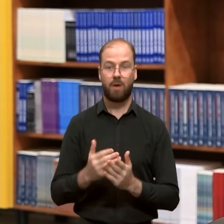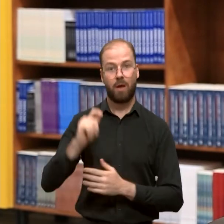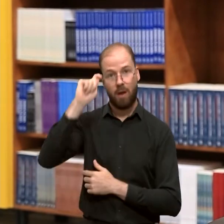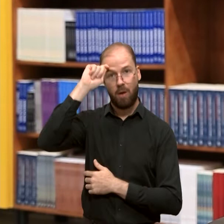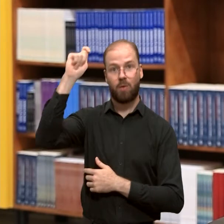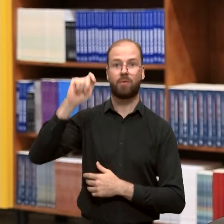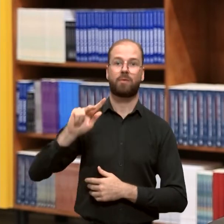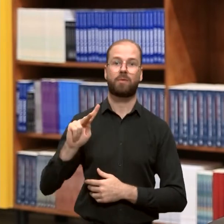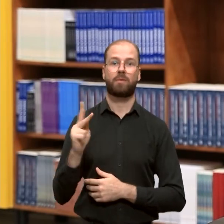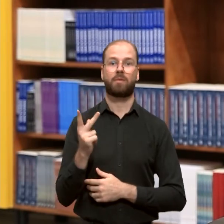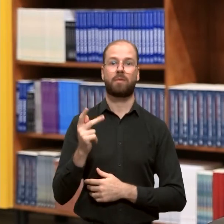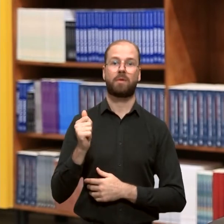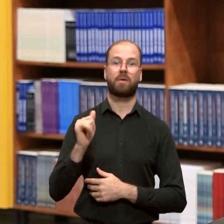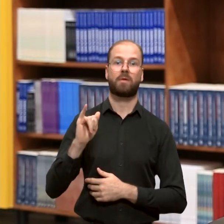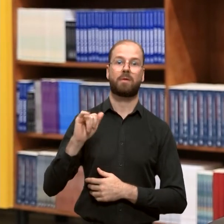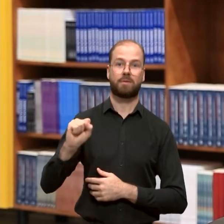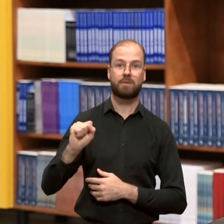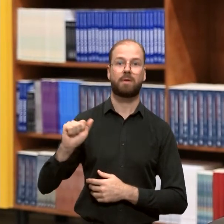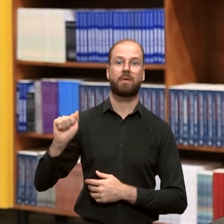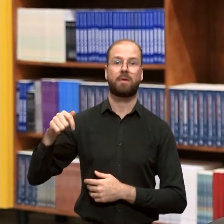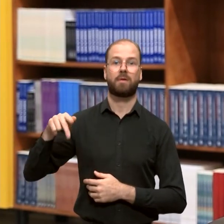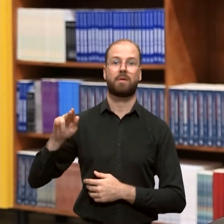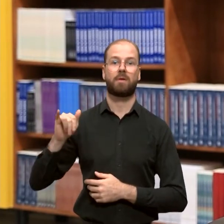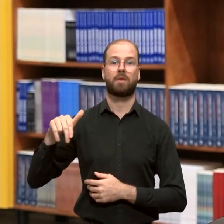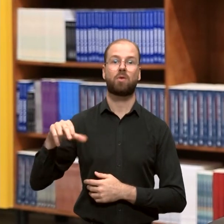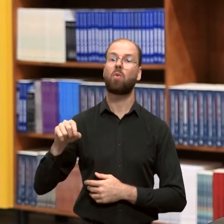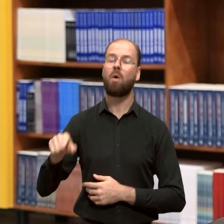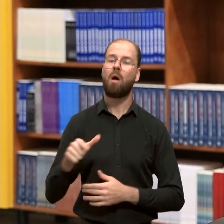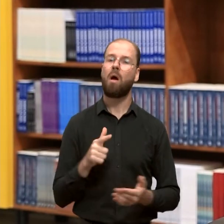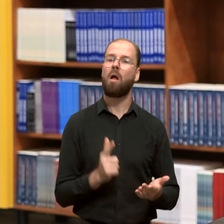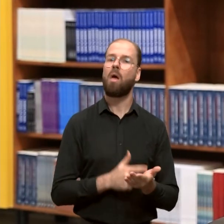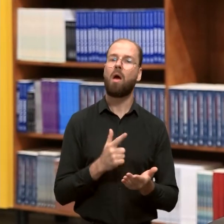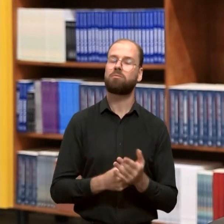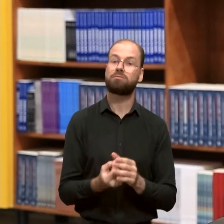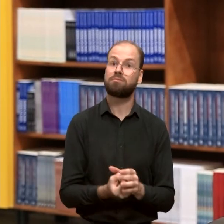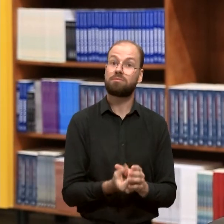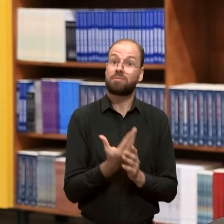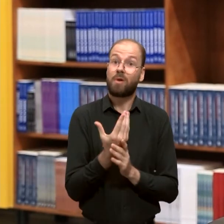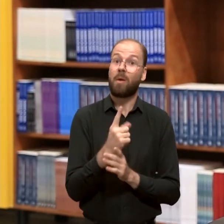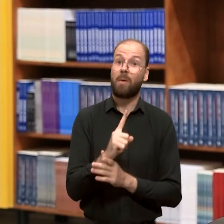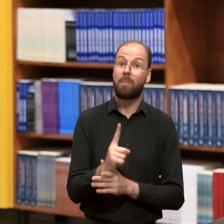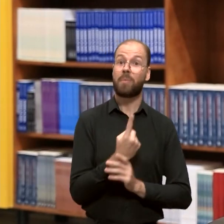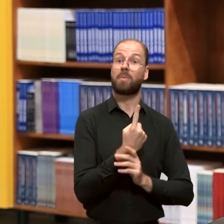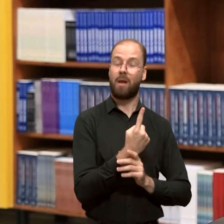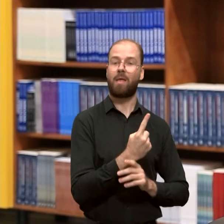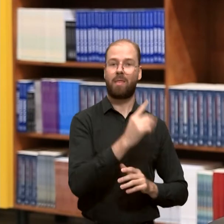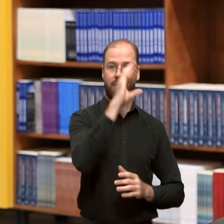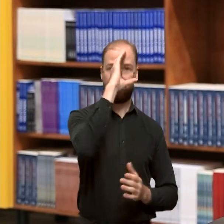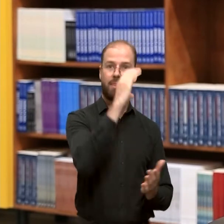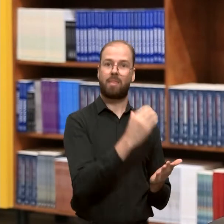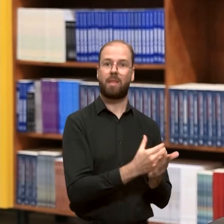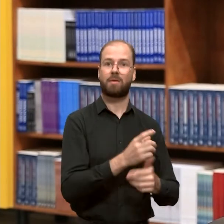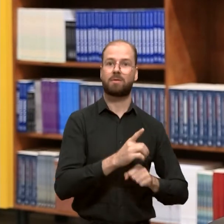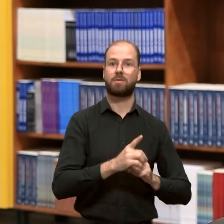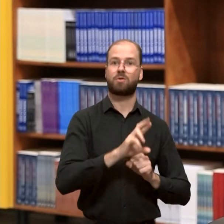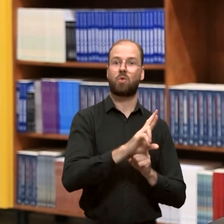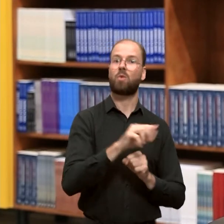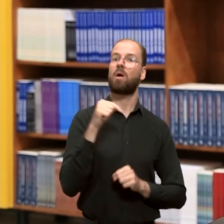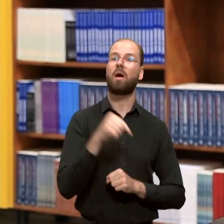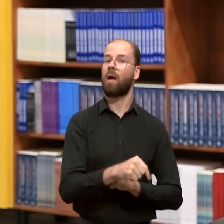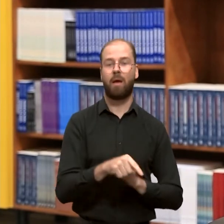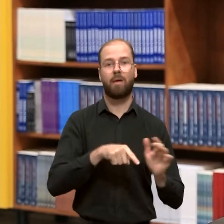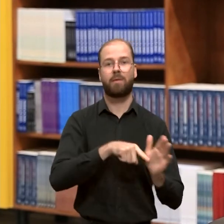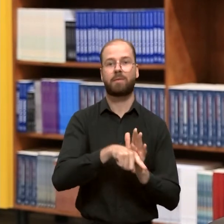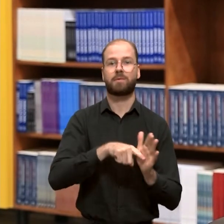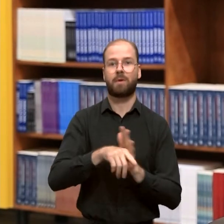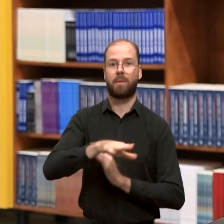Loboski Aquino. O livro é originário de uma tese de doutorado e investiga, por meio de uma pesquisa